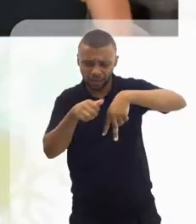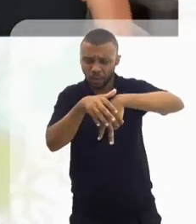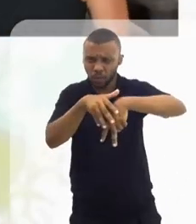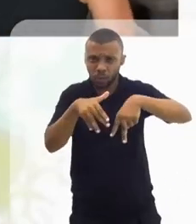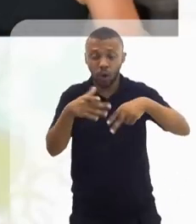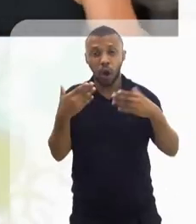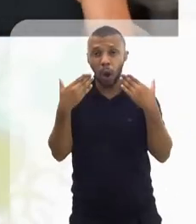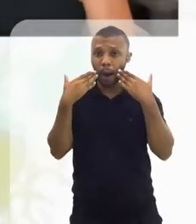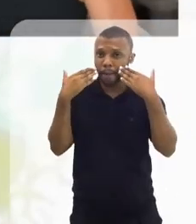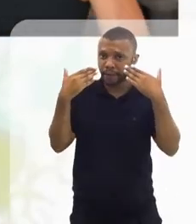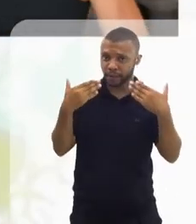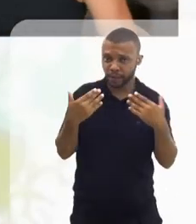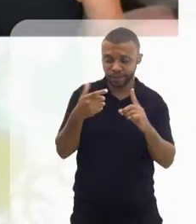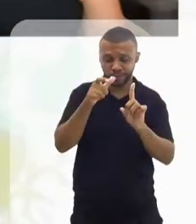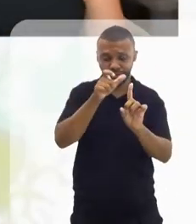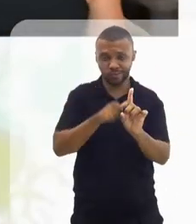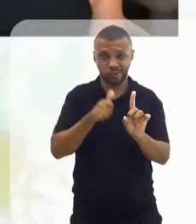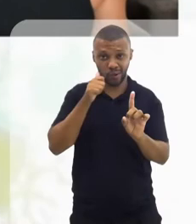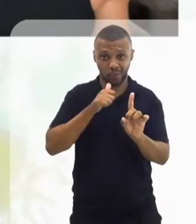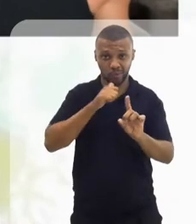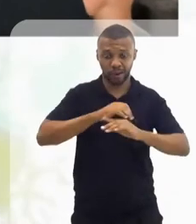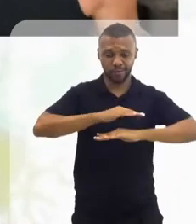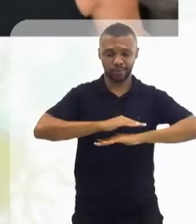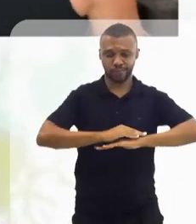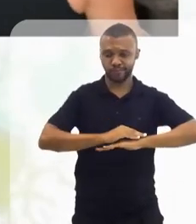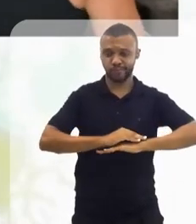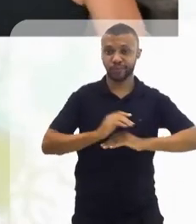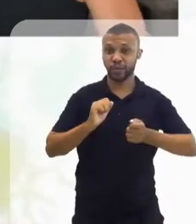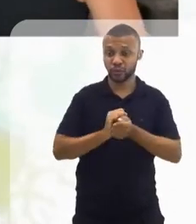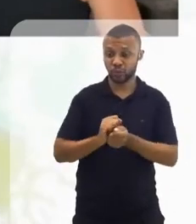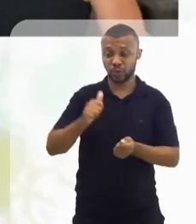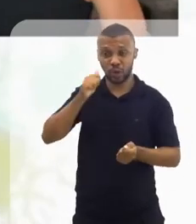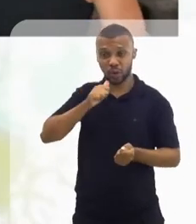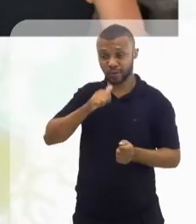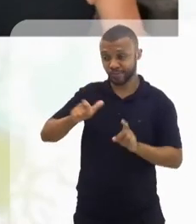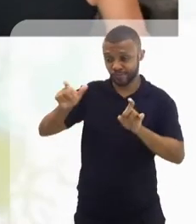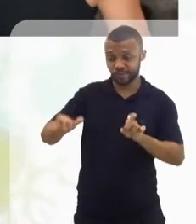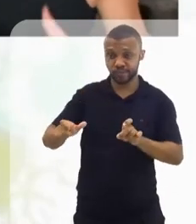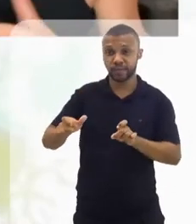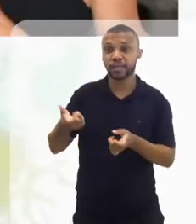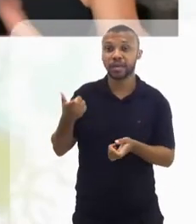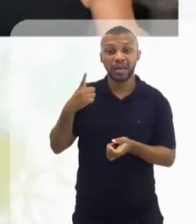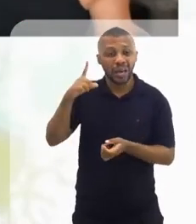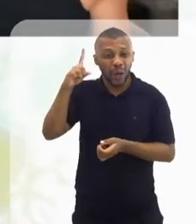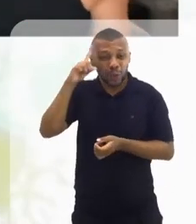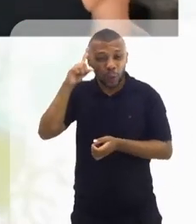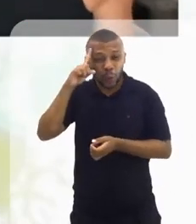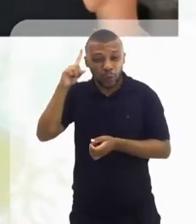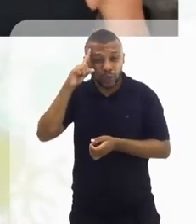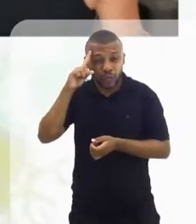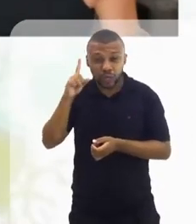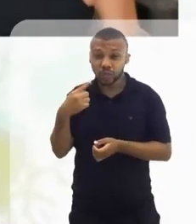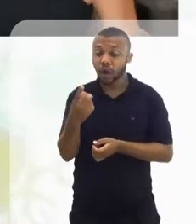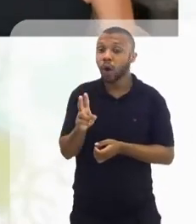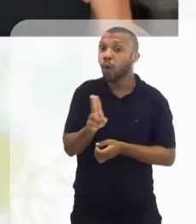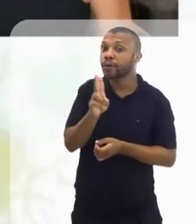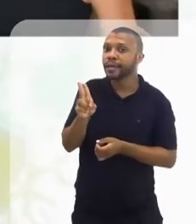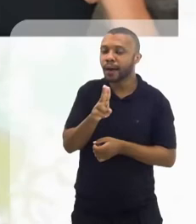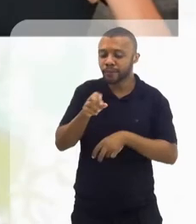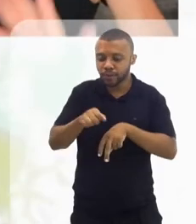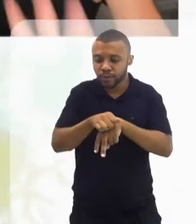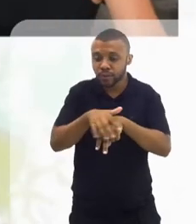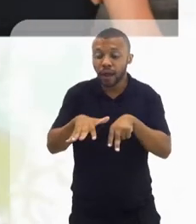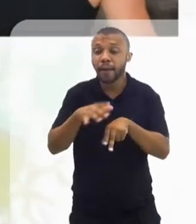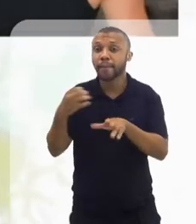onde eu apresentava e dividia uma bancada com uma outra moça, e que não eram todos os dias que nós usávamos